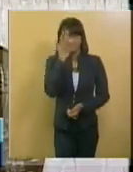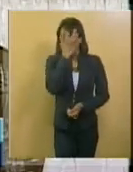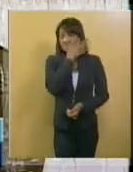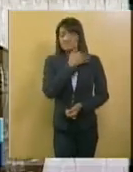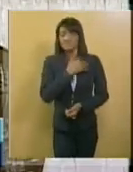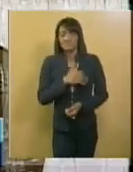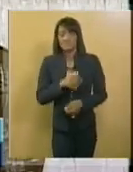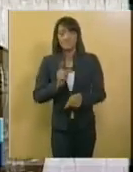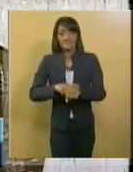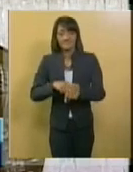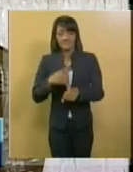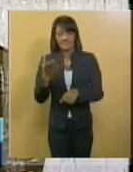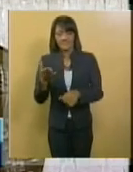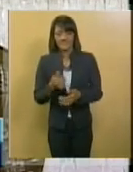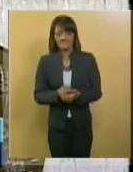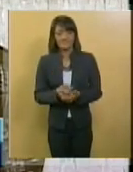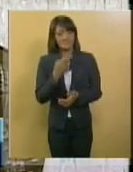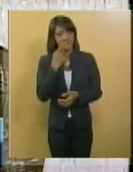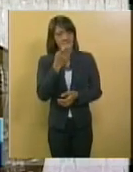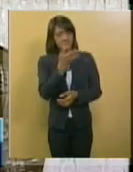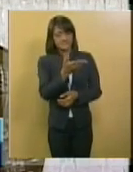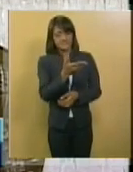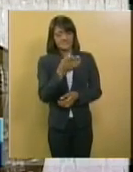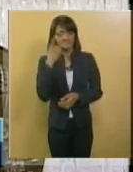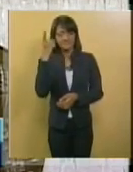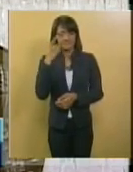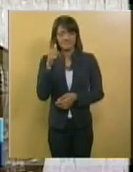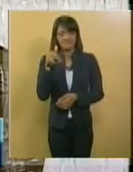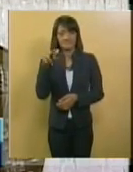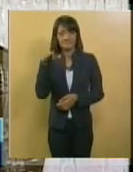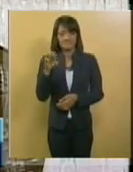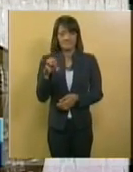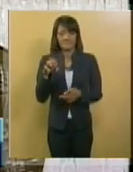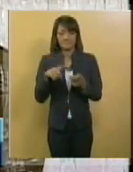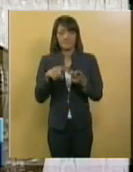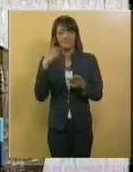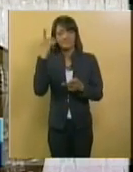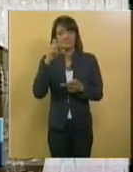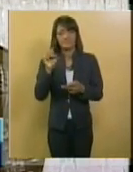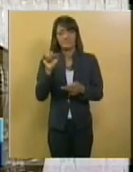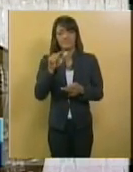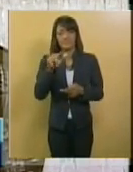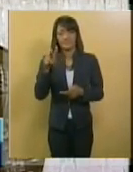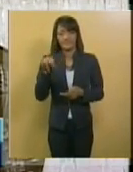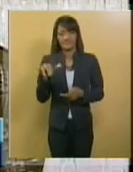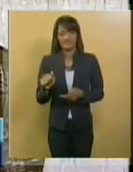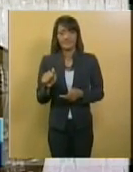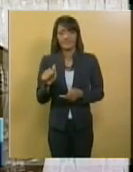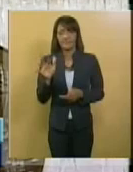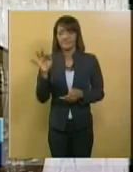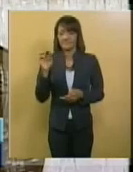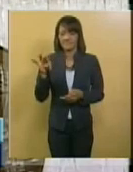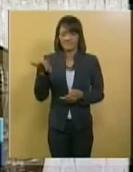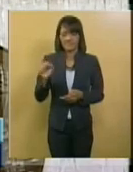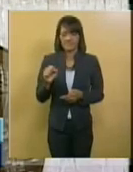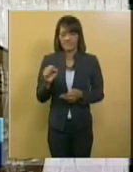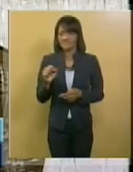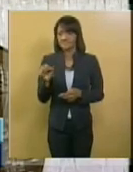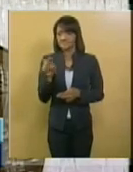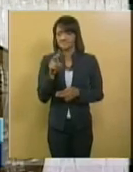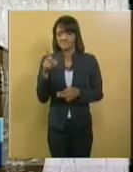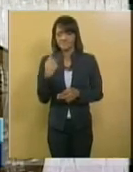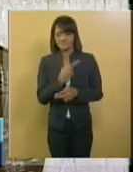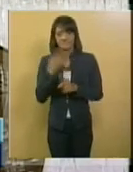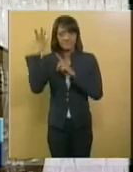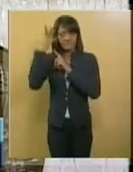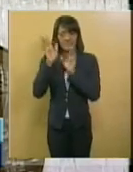Pela dentro da hora, eu vou fazer a palavra à deputada Glória Pires e à deputada Silvia Fontes para fazer as indagações para depois nós encerrarmos